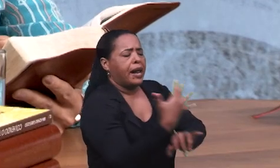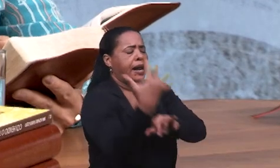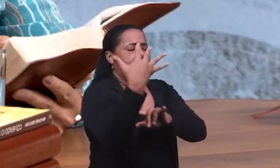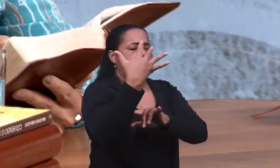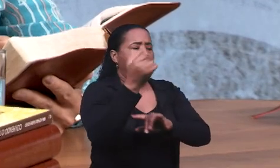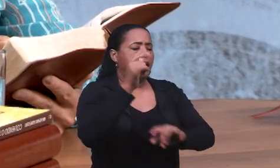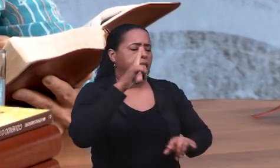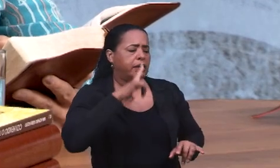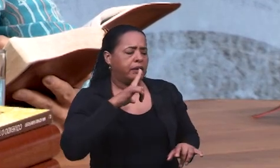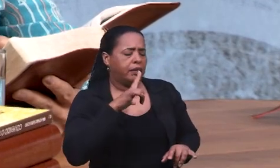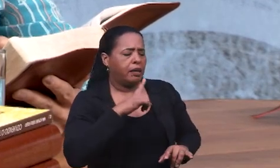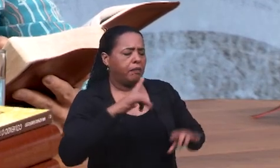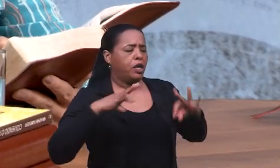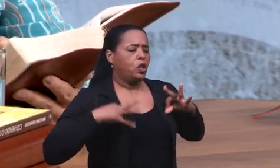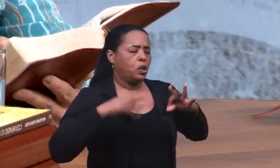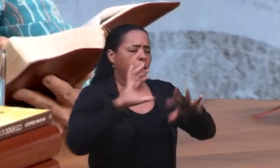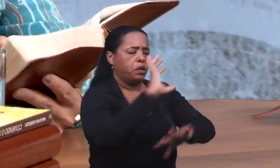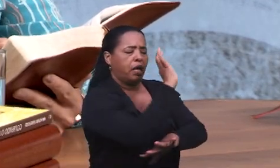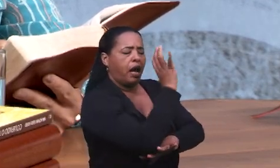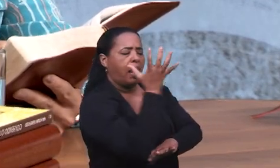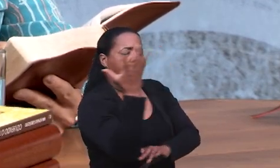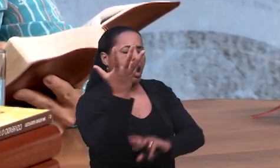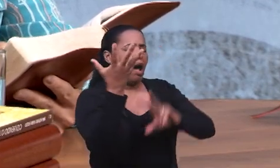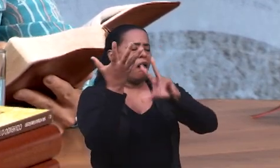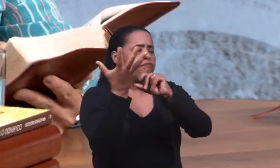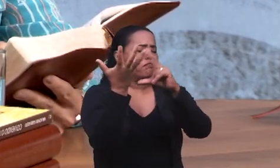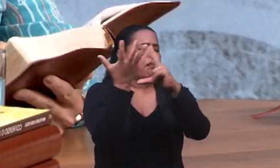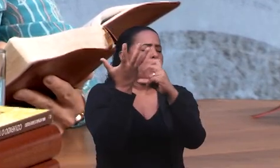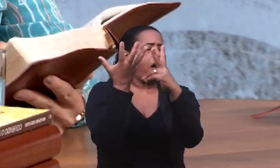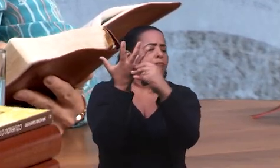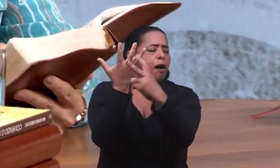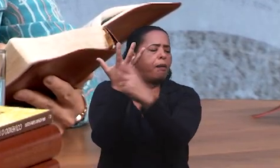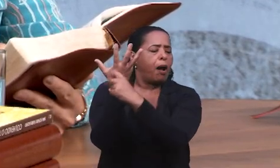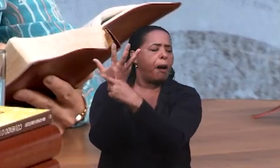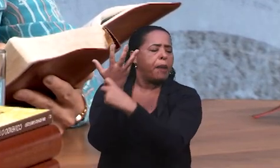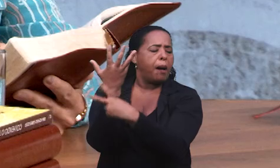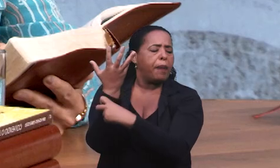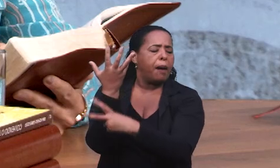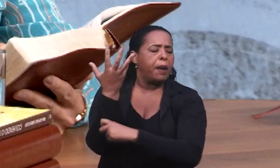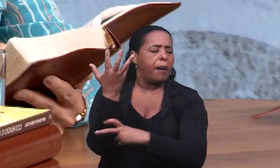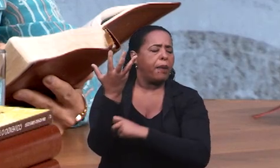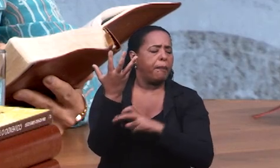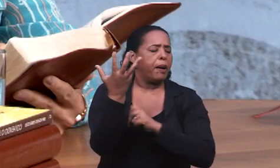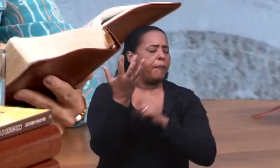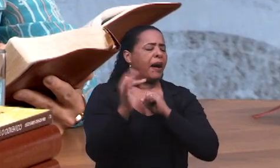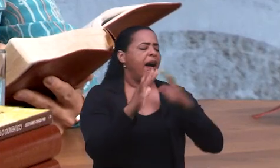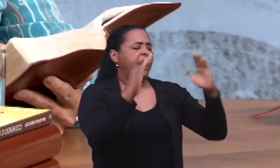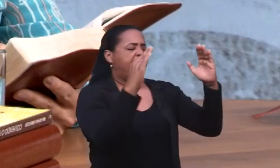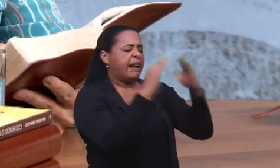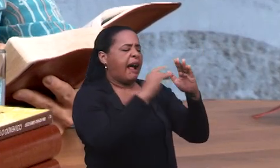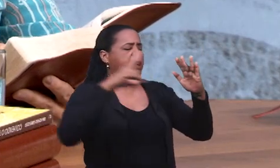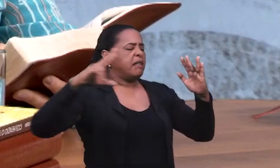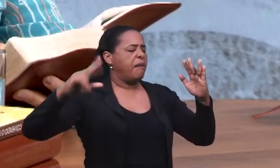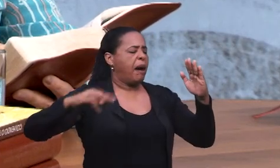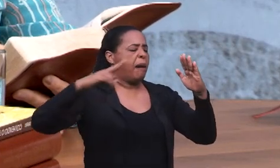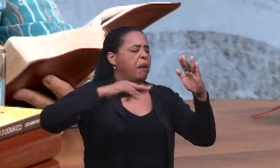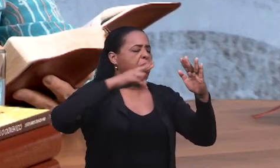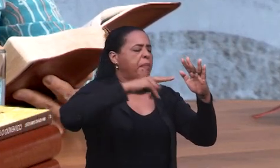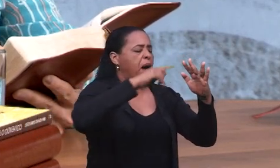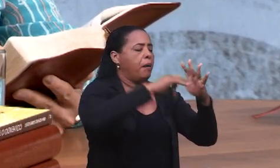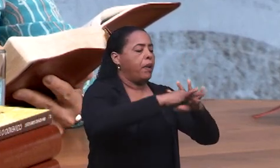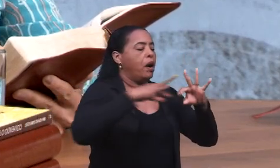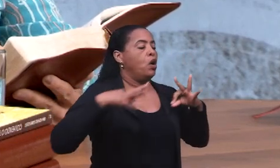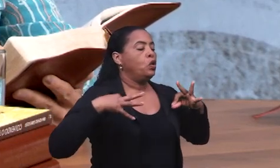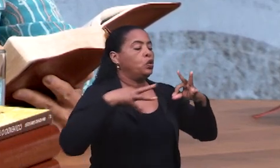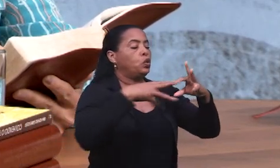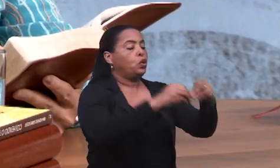Também comerão toda a árvore que vos cresce no campo, e encherão as tuas casas, e as casas de